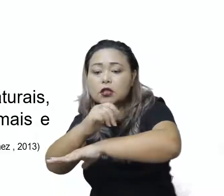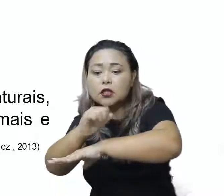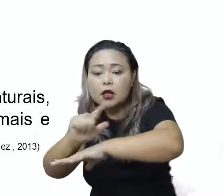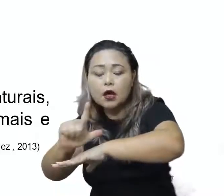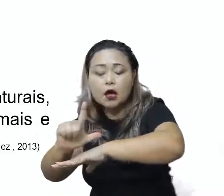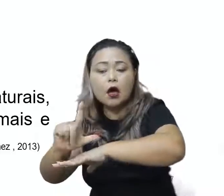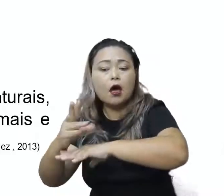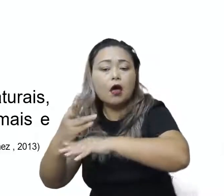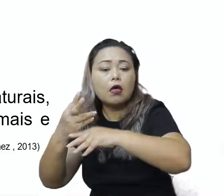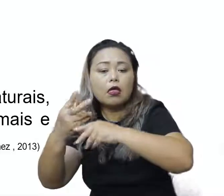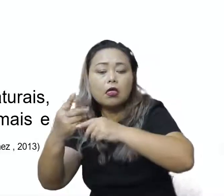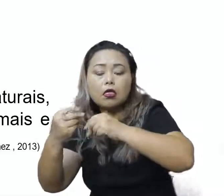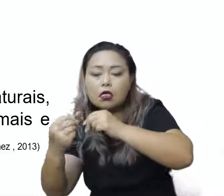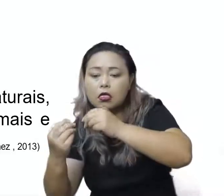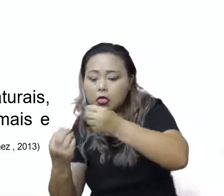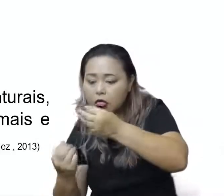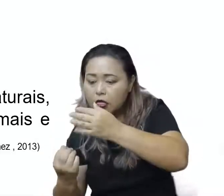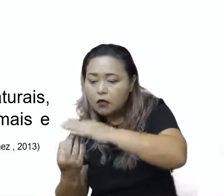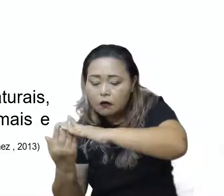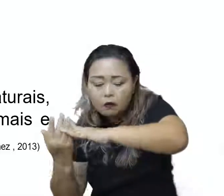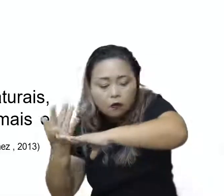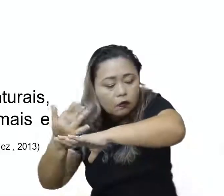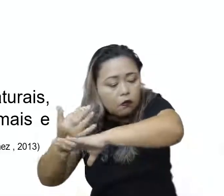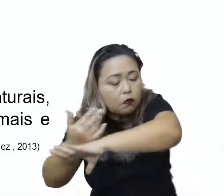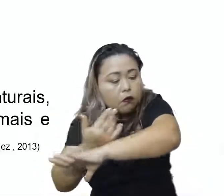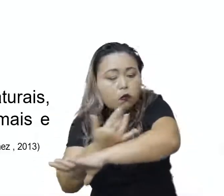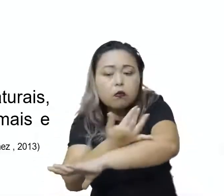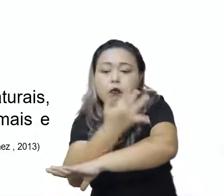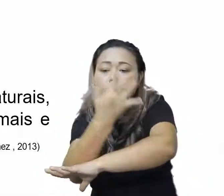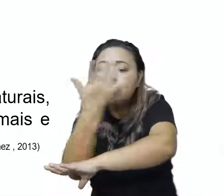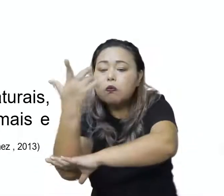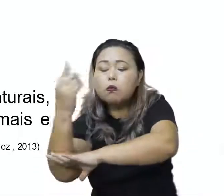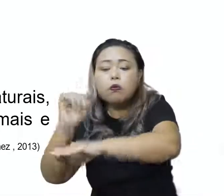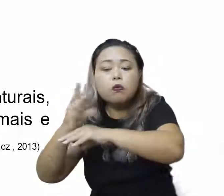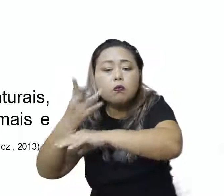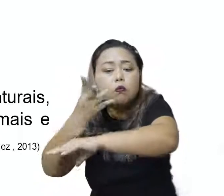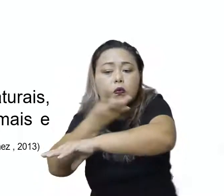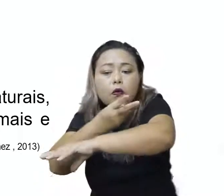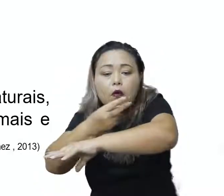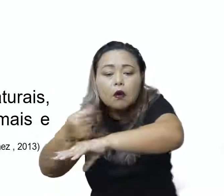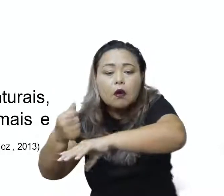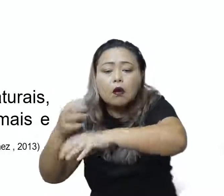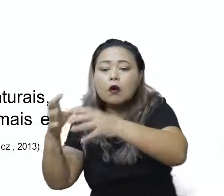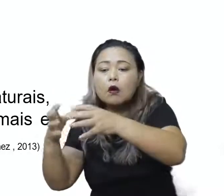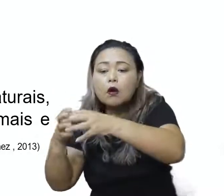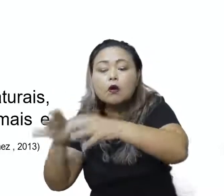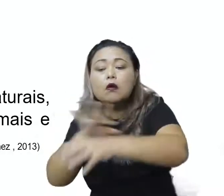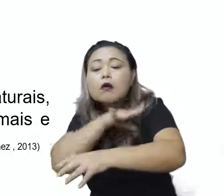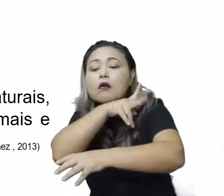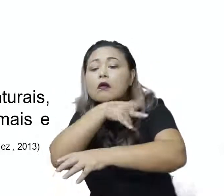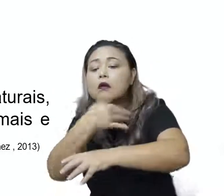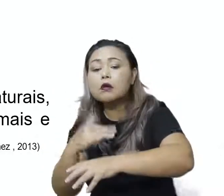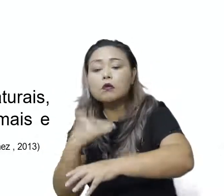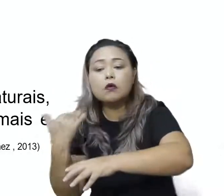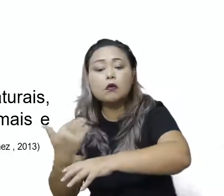Diminuição drástica dos ecossistemas naturais, causando a extinção de muitas espécies animais